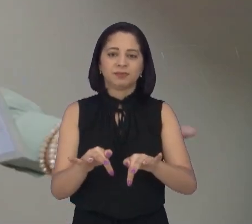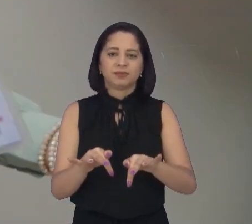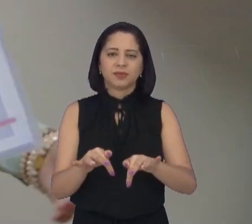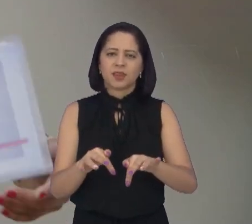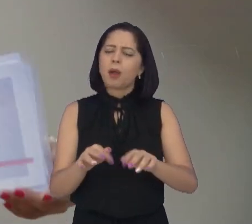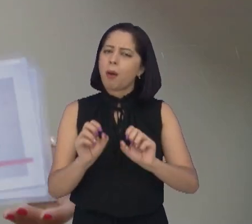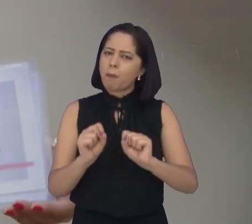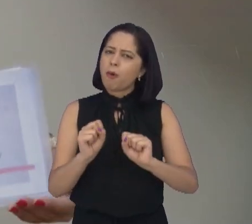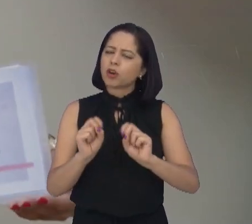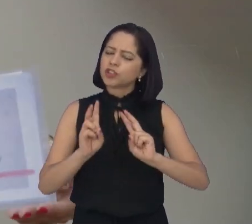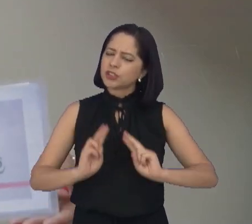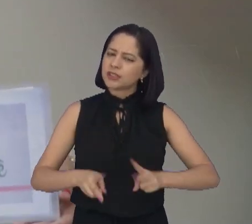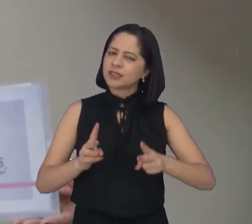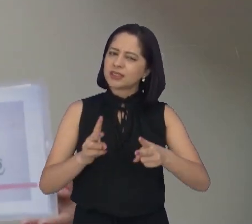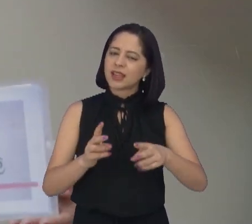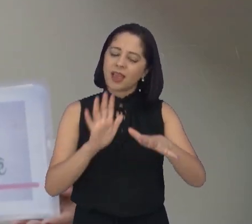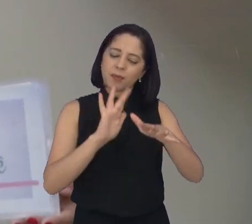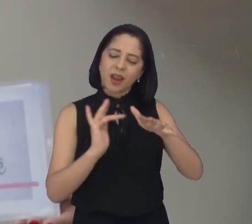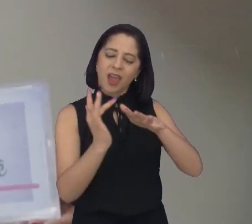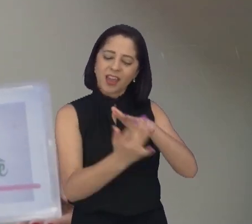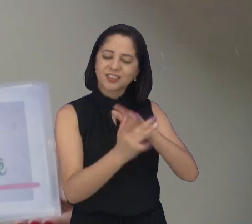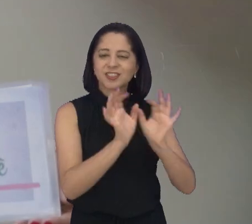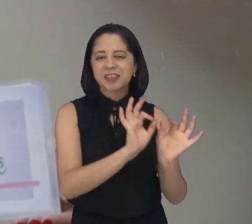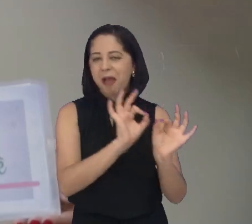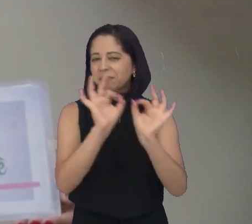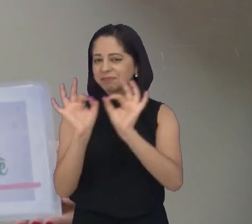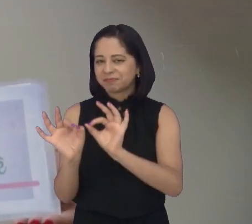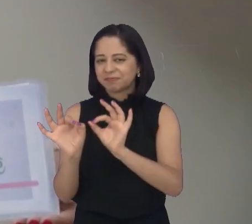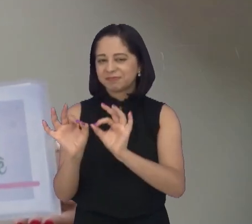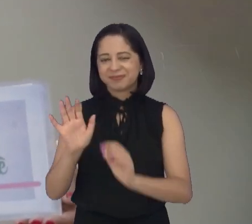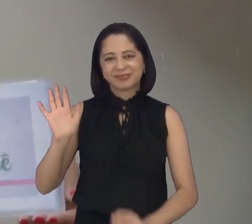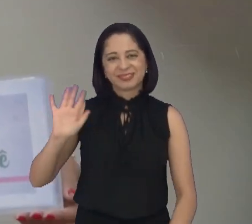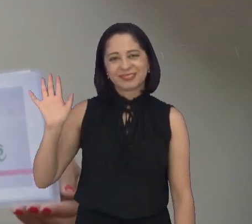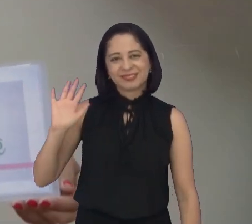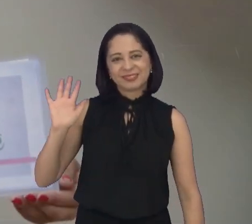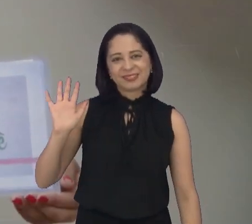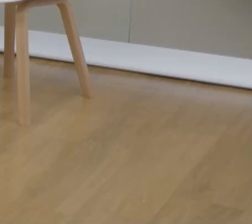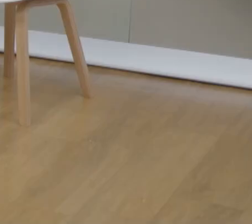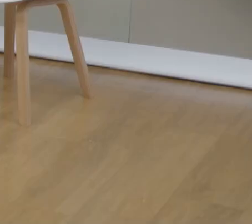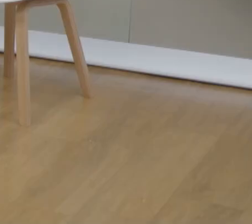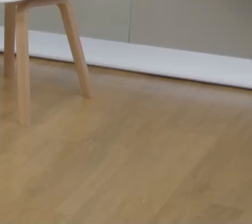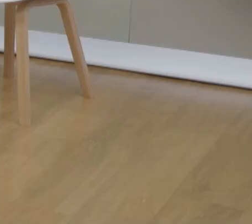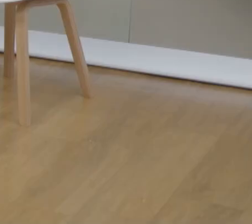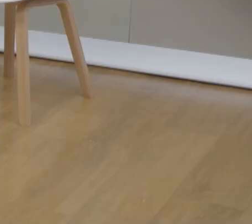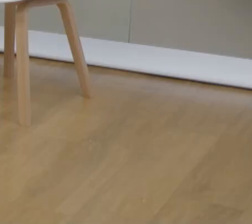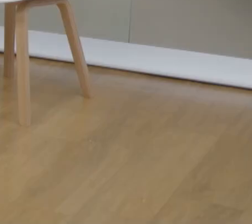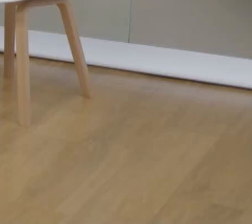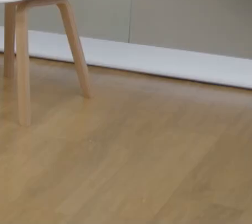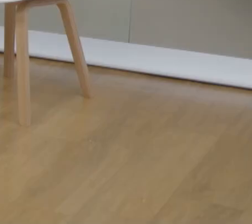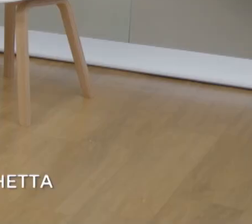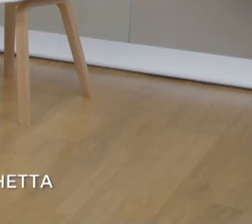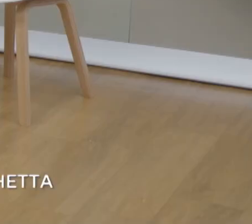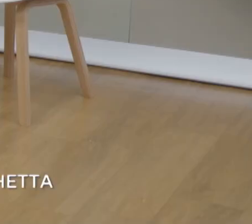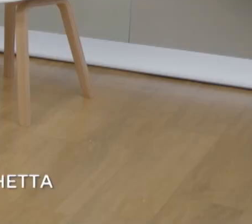Continua aí acompanhando a gente por meio das nossas redes sociais. Até a próxima!